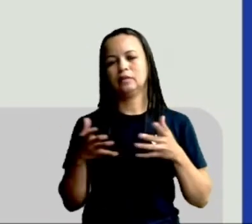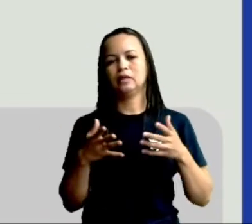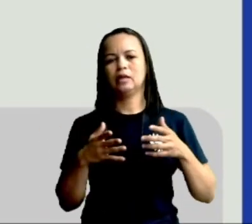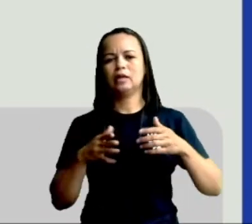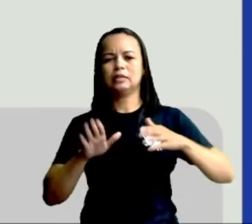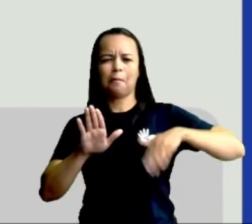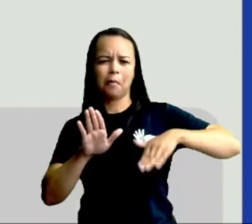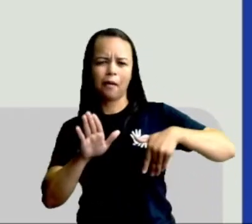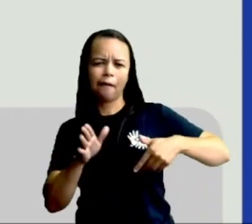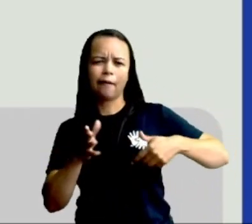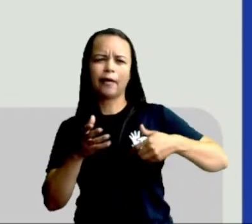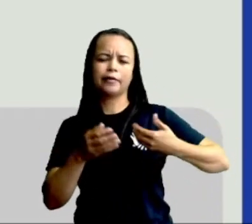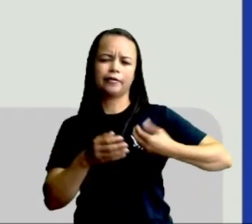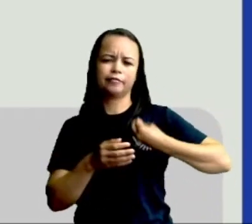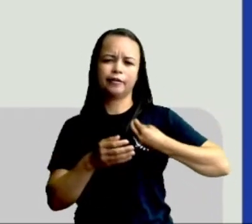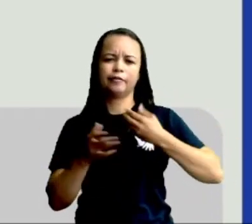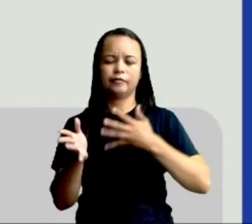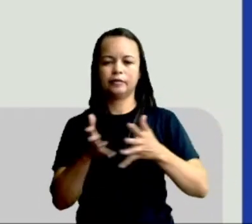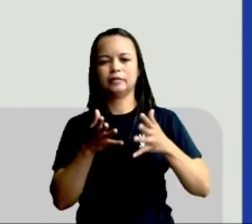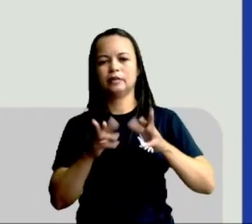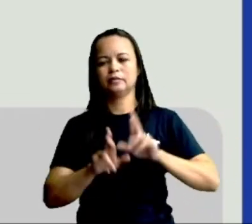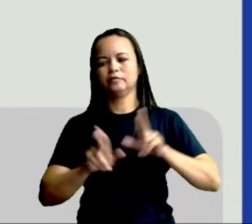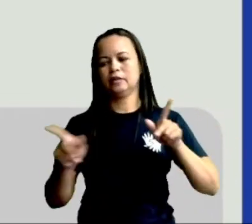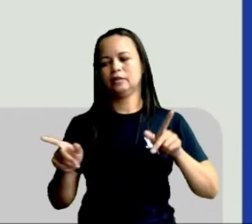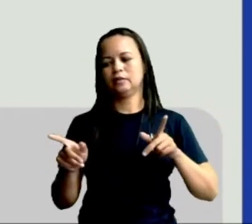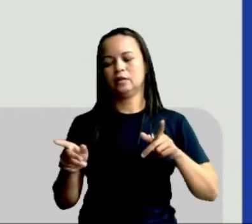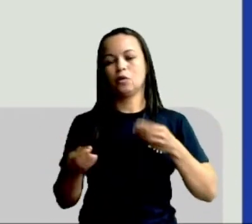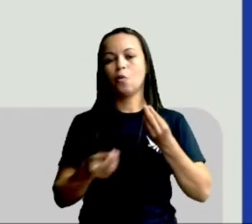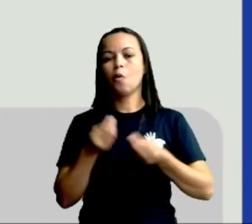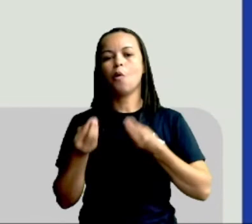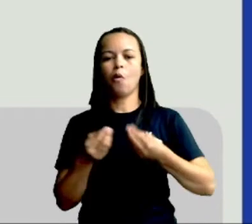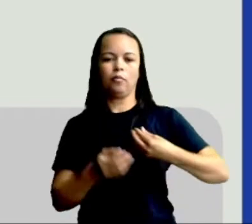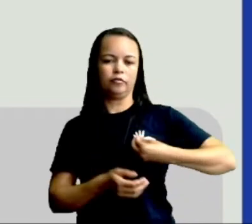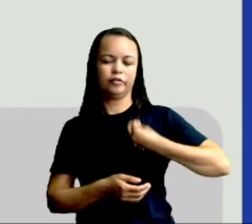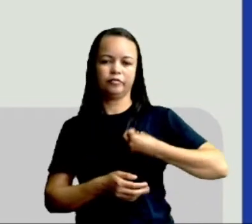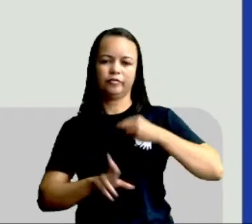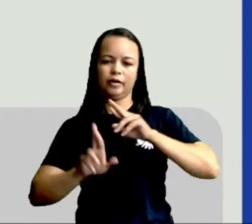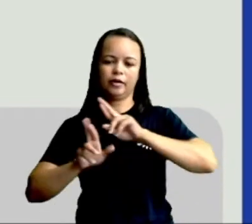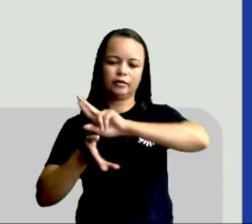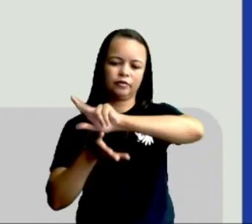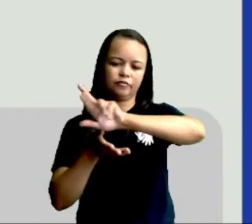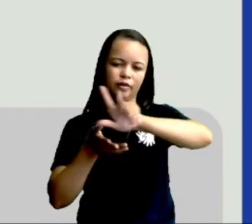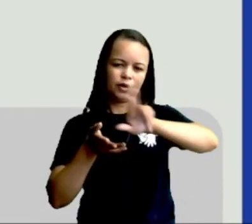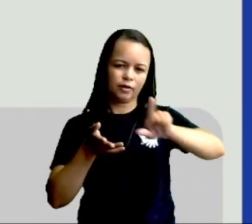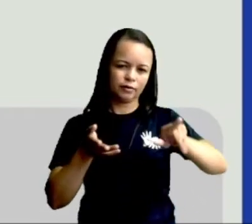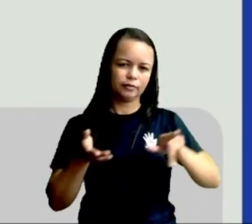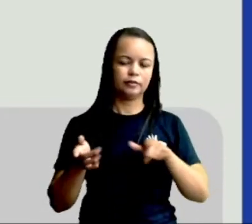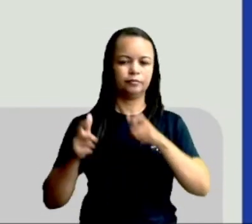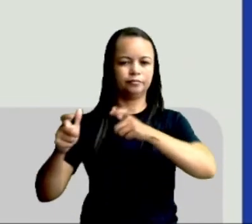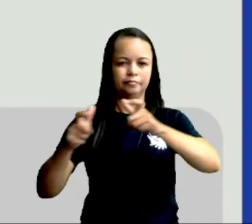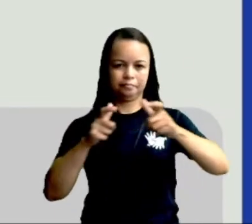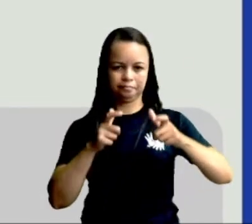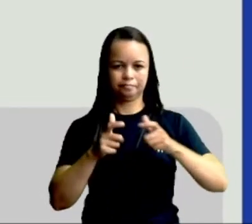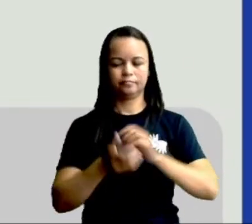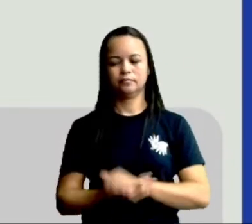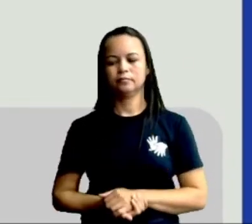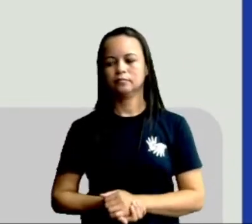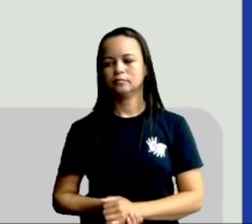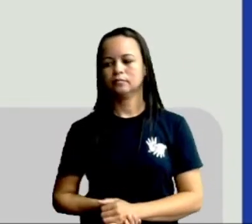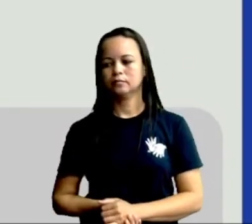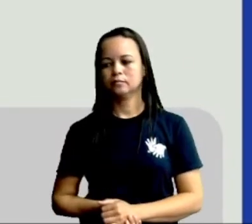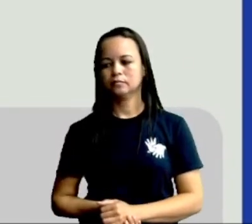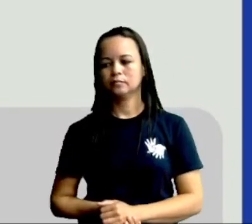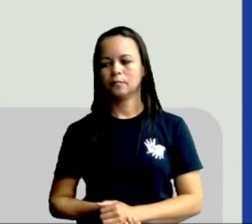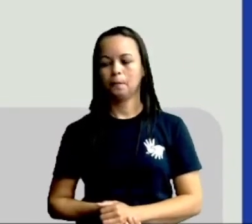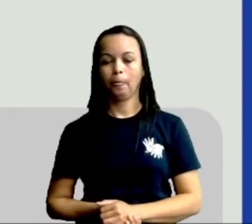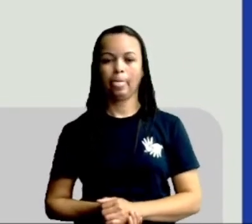na praia já vive de outro jeito. Então, o modo de viver é diferente de lugar para lugar, tá bom?